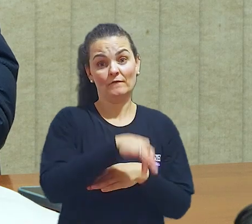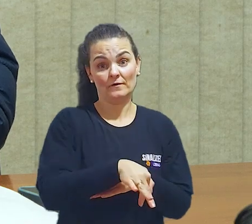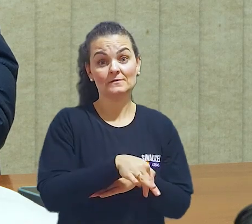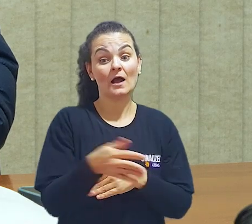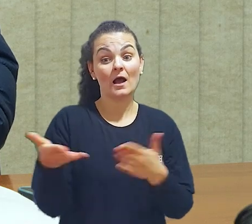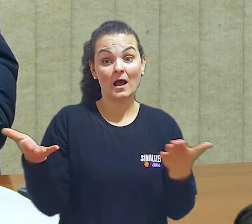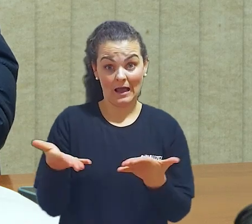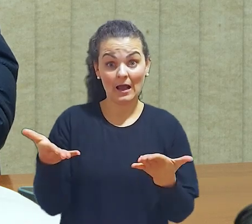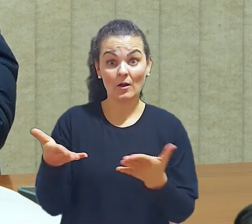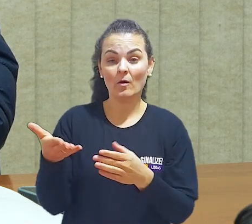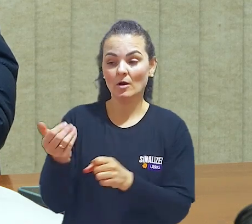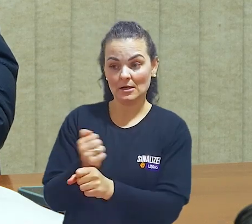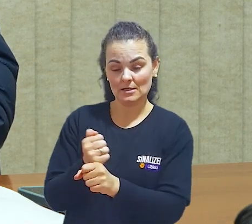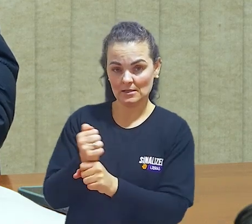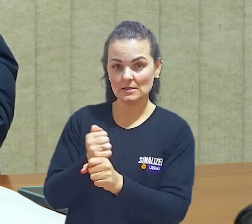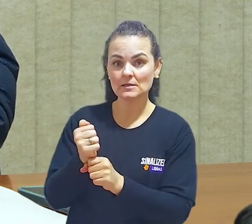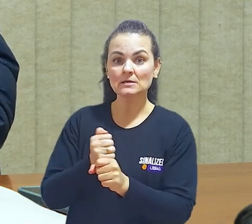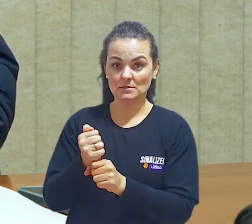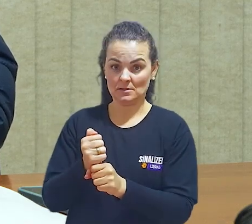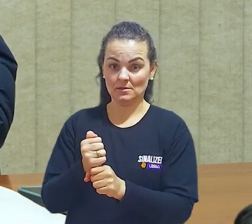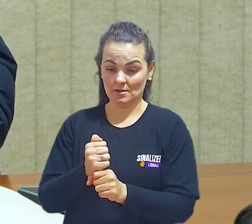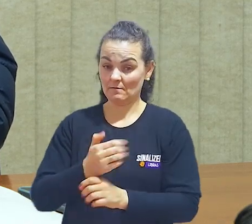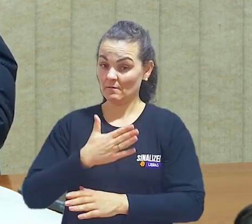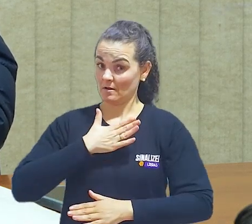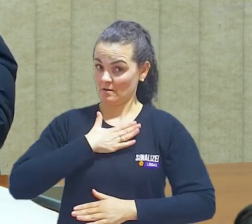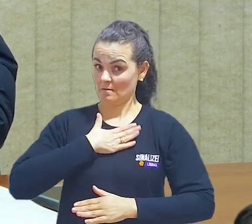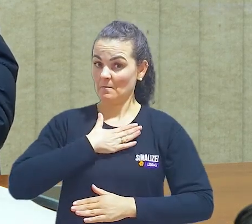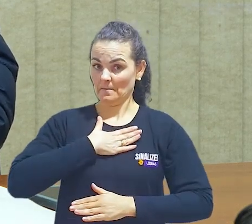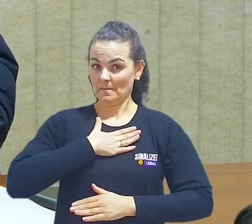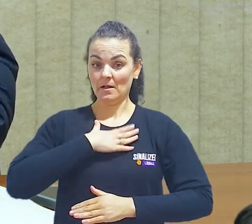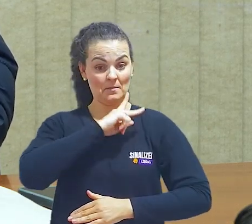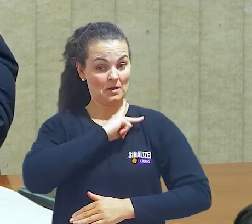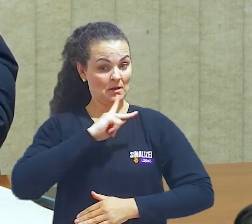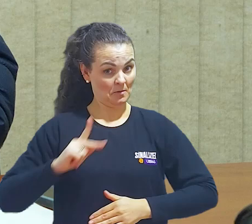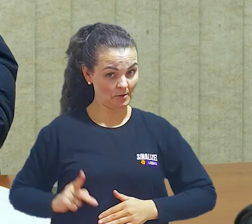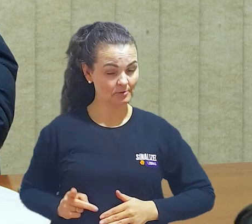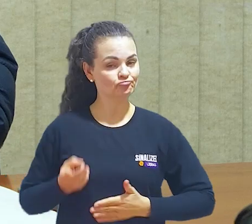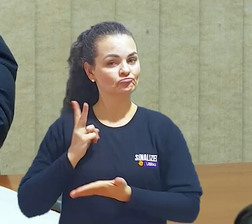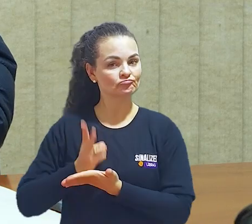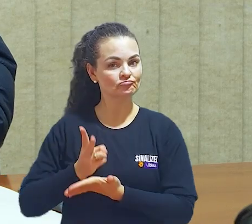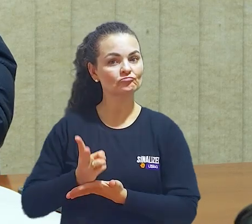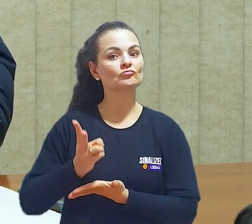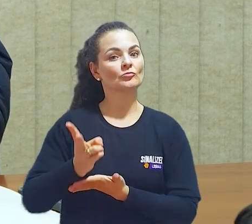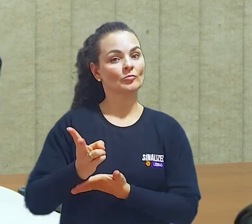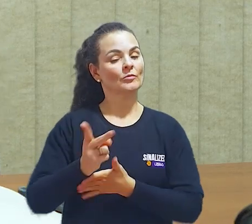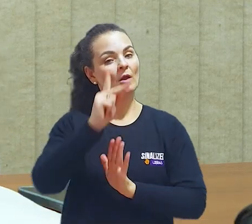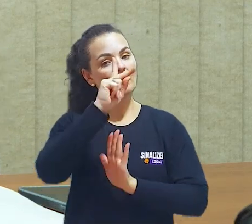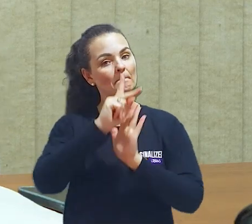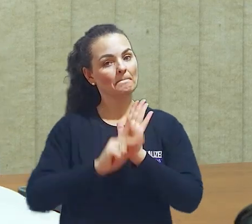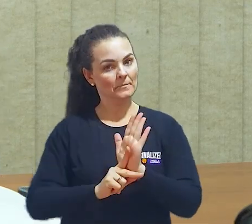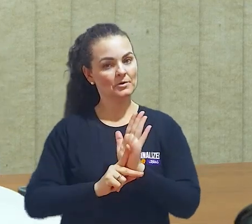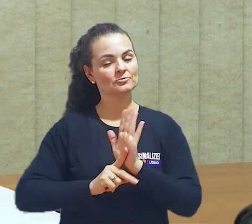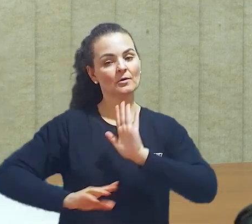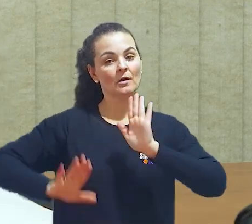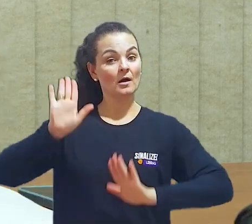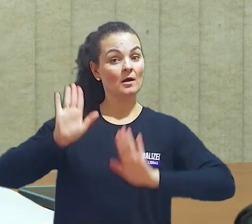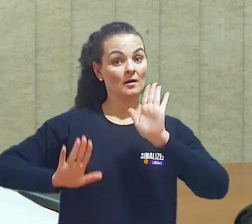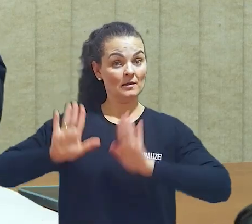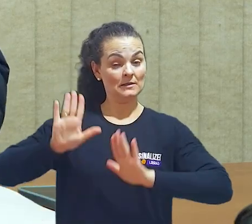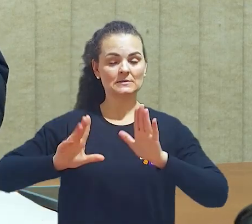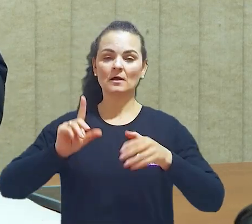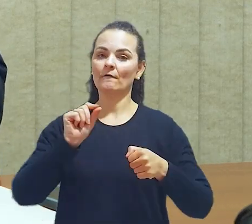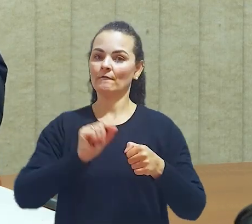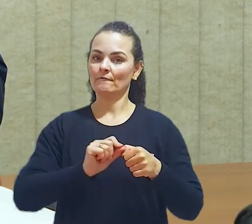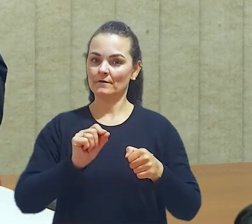ano coube a mim, mais uma vez, dar sequência ao projeto de licitação da